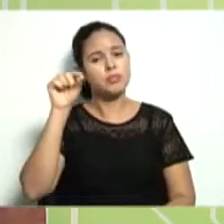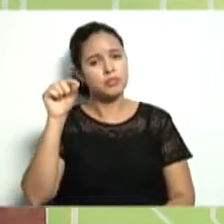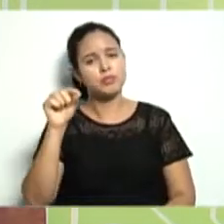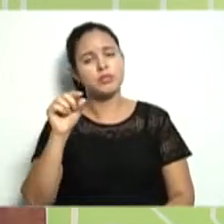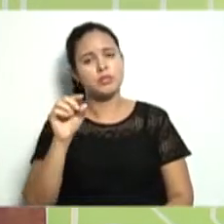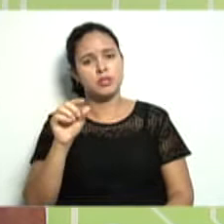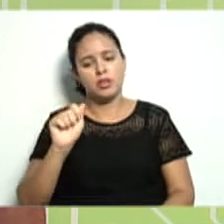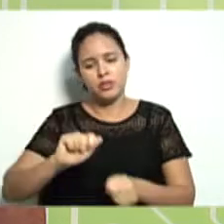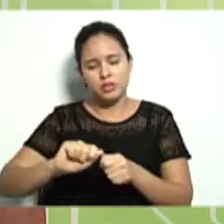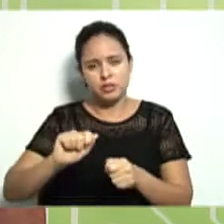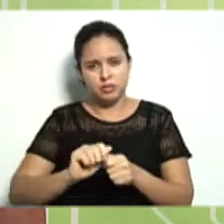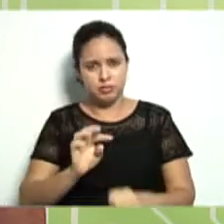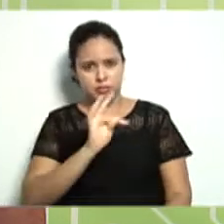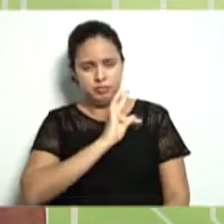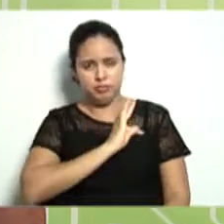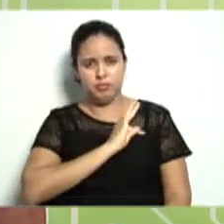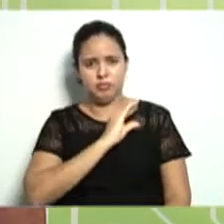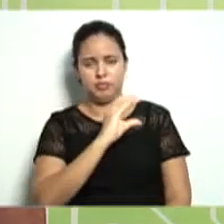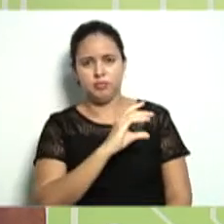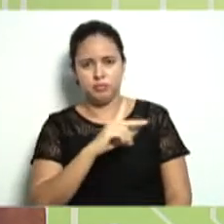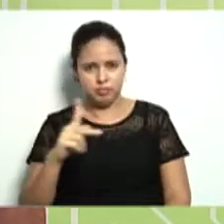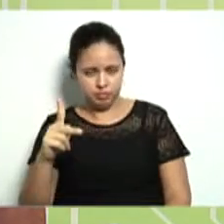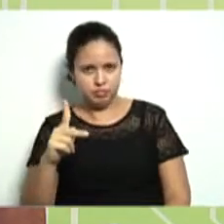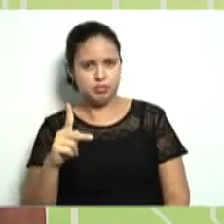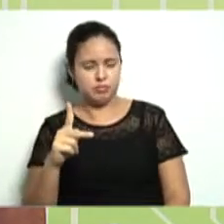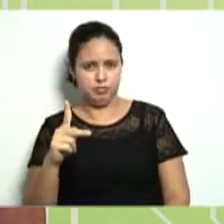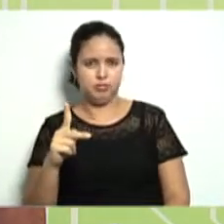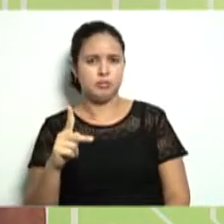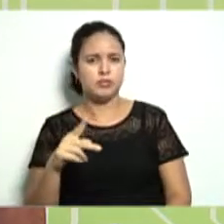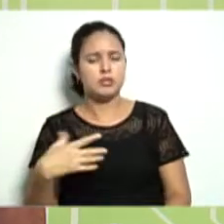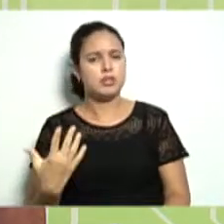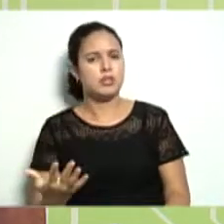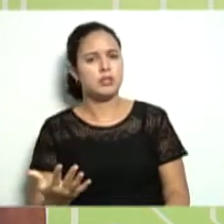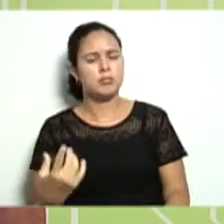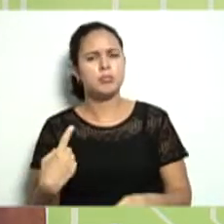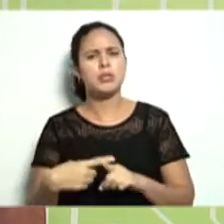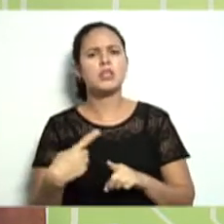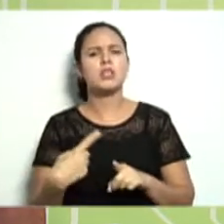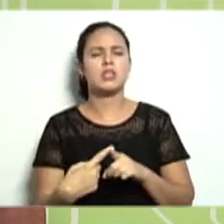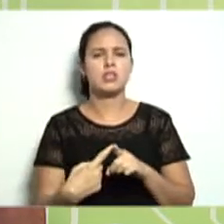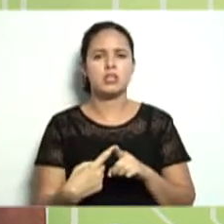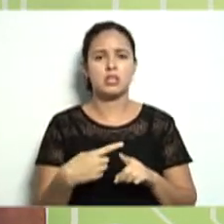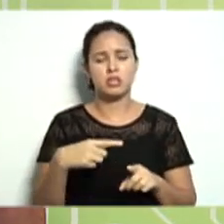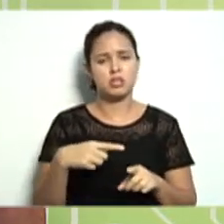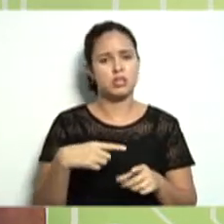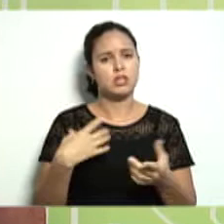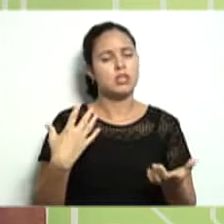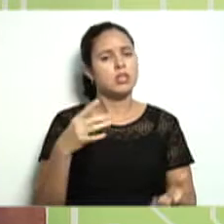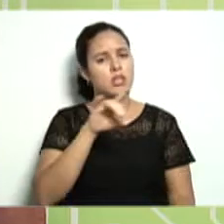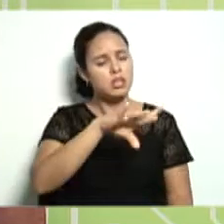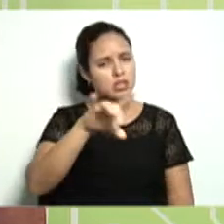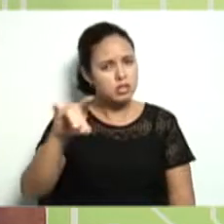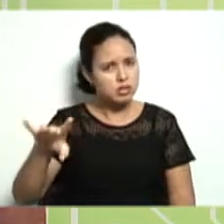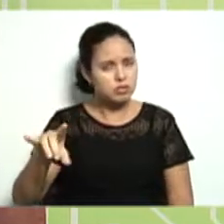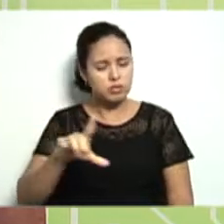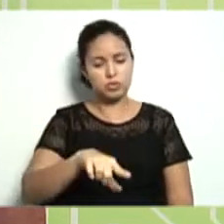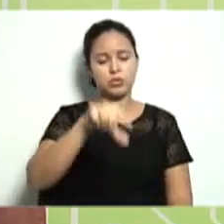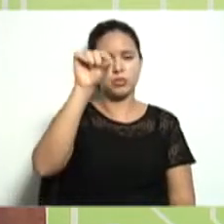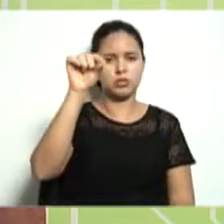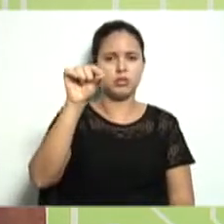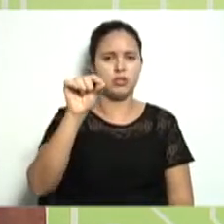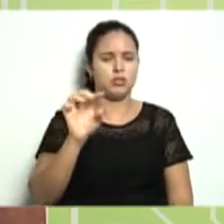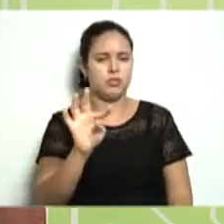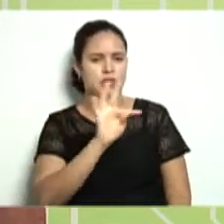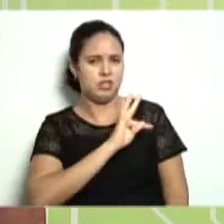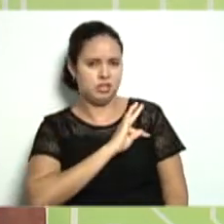cooperativismo com dedicação. Por que eu falo isso? Escolheram. Porque escolheram com dedicação. Escolheram para não ser